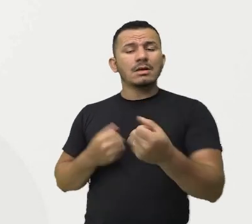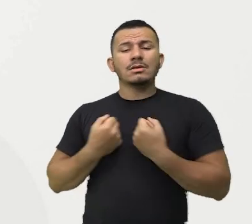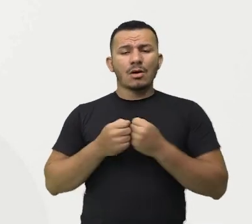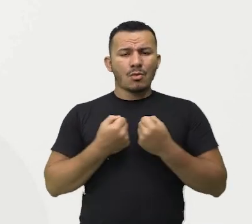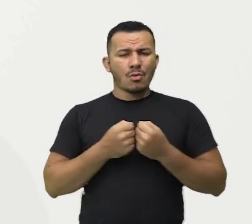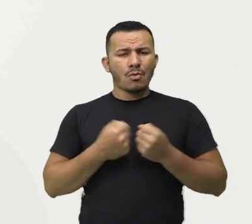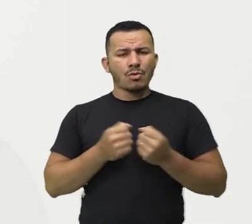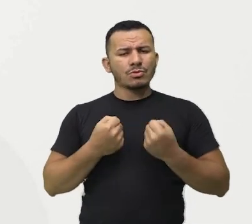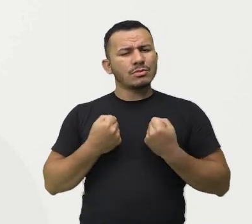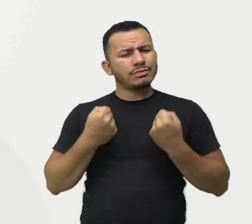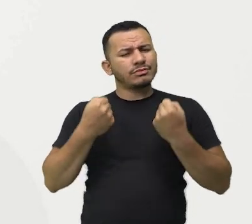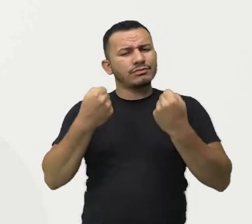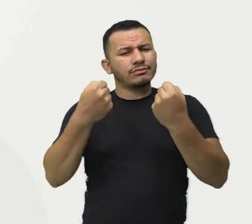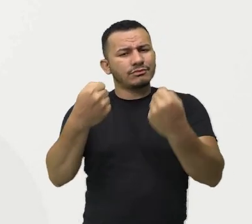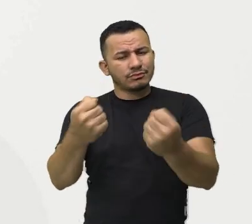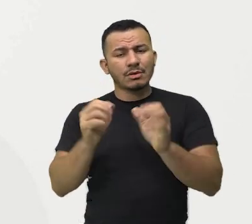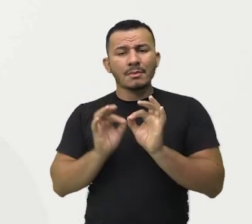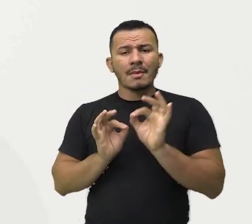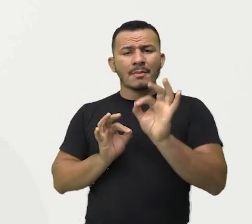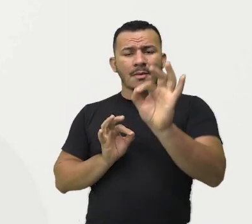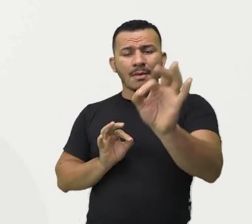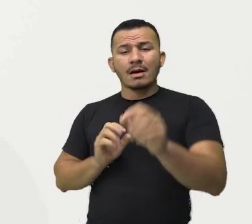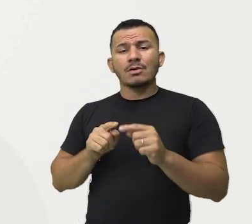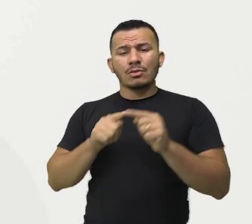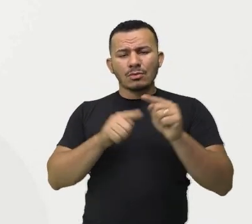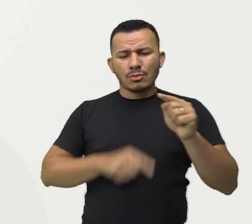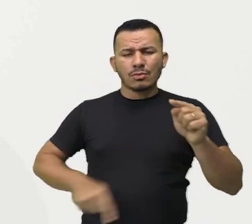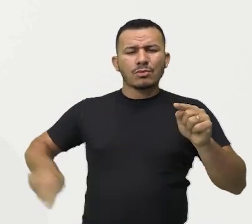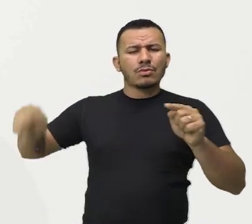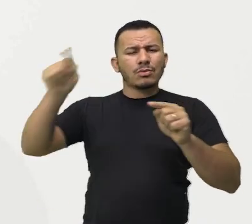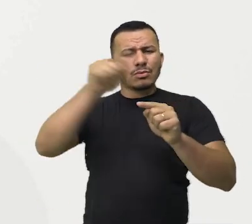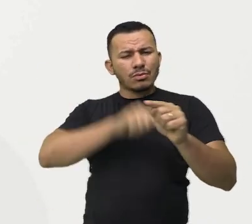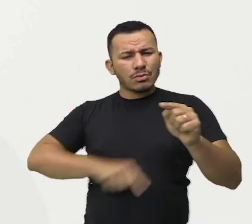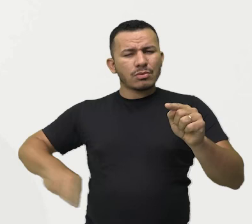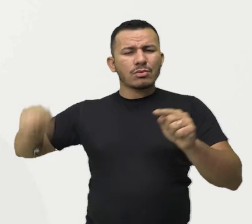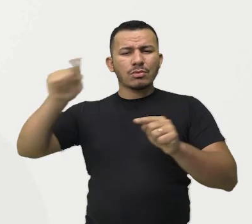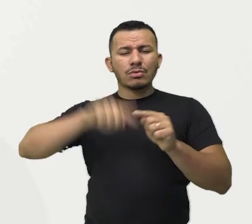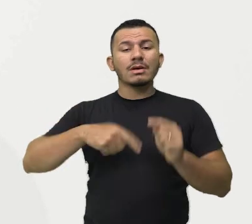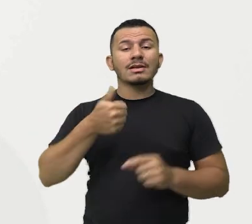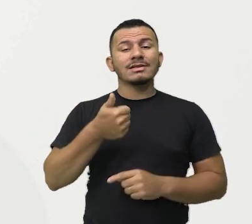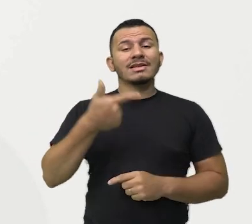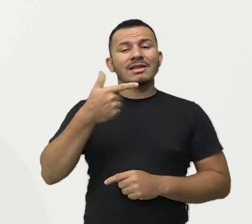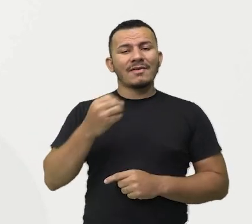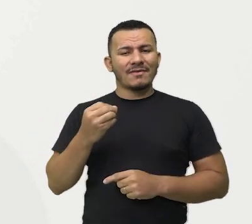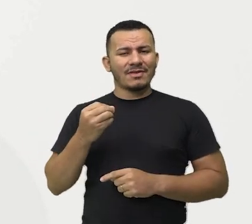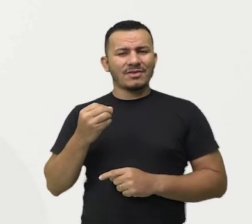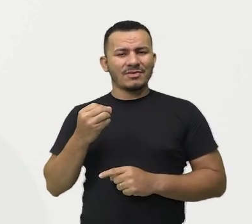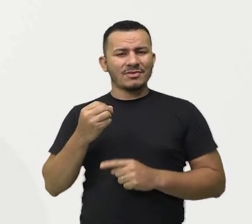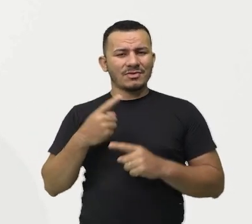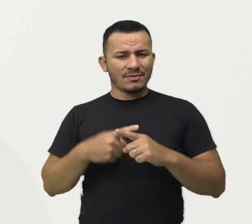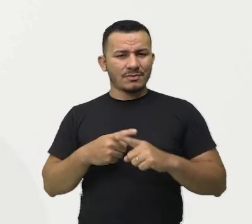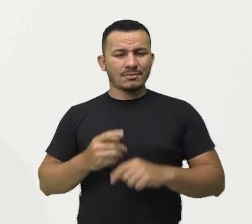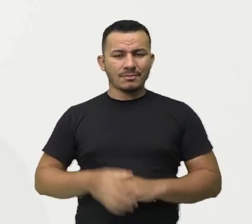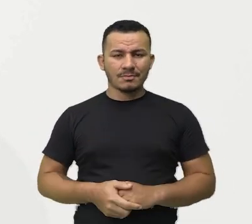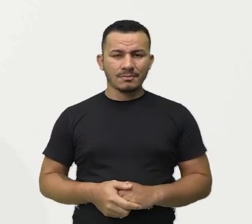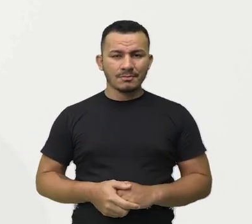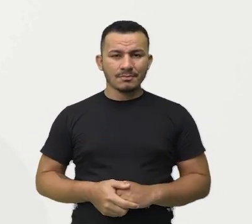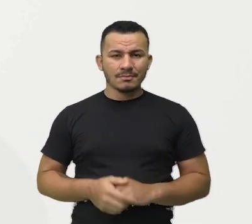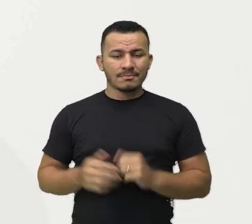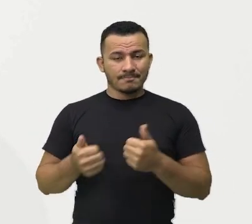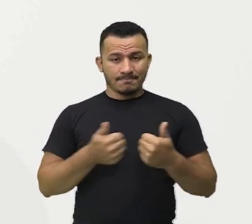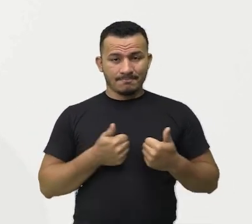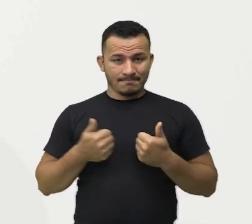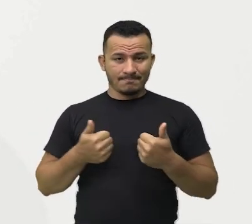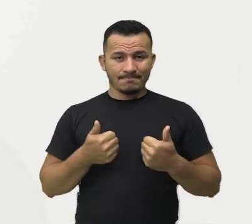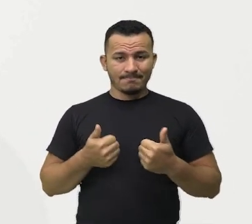distância percorrida pelo ônibus quando a roda tiver dado 120